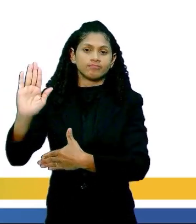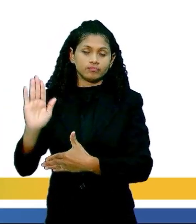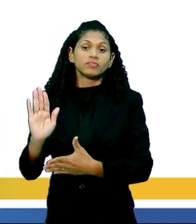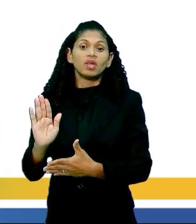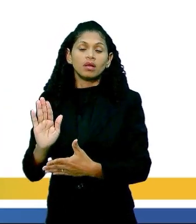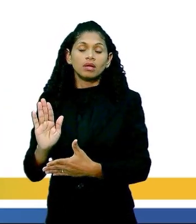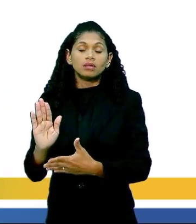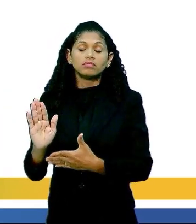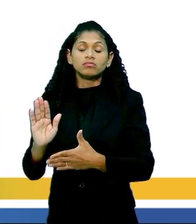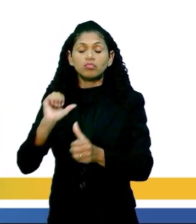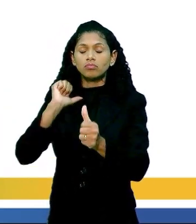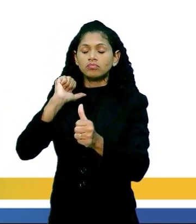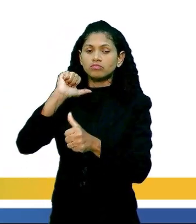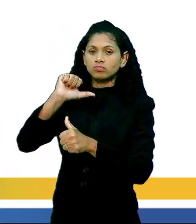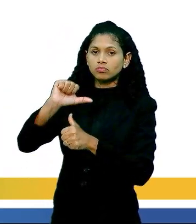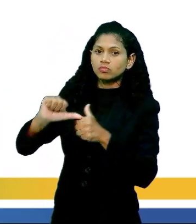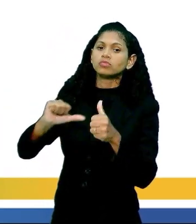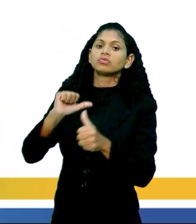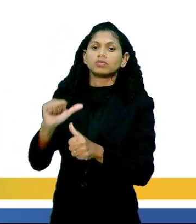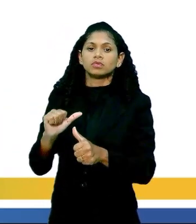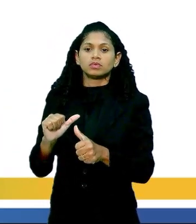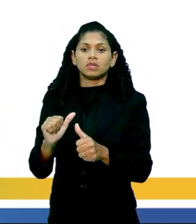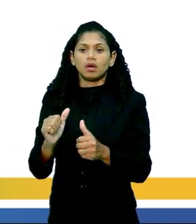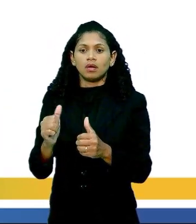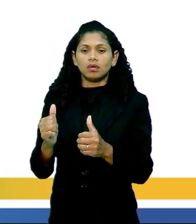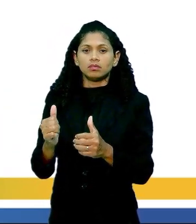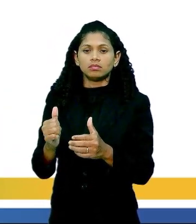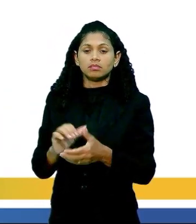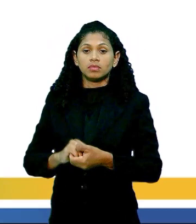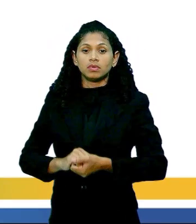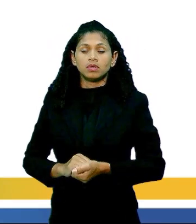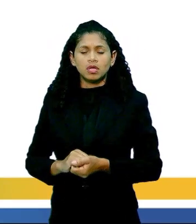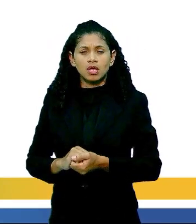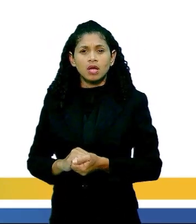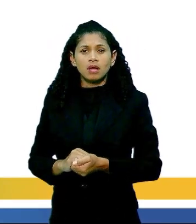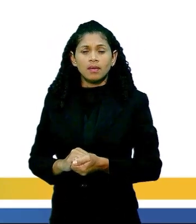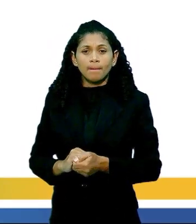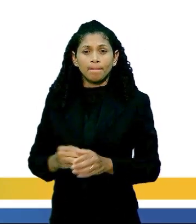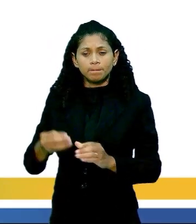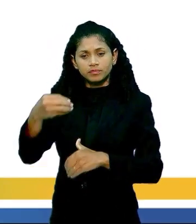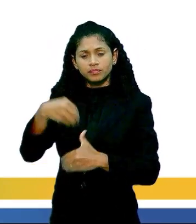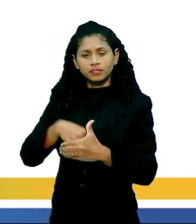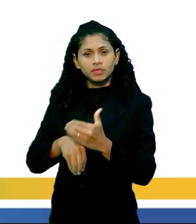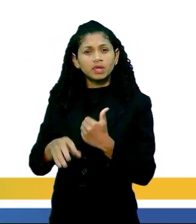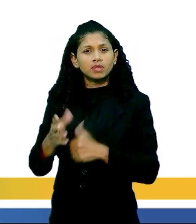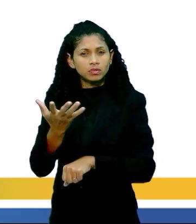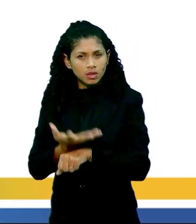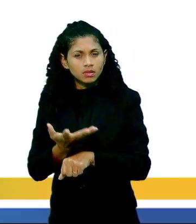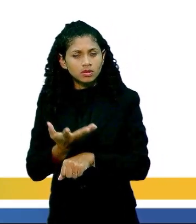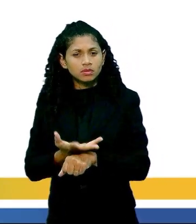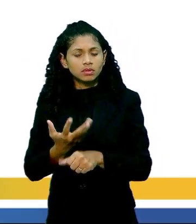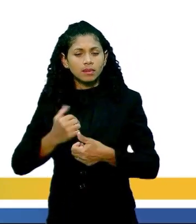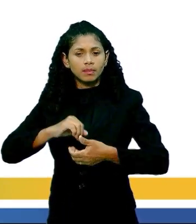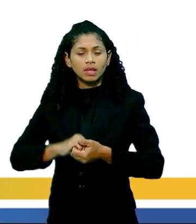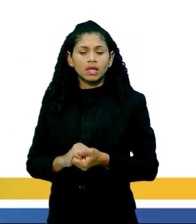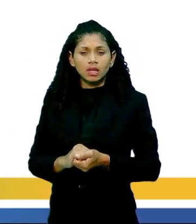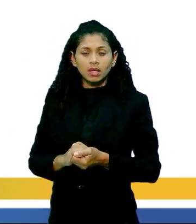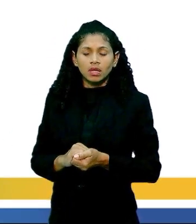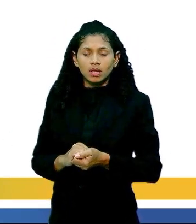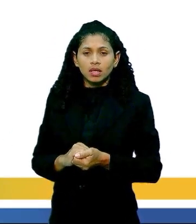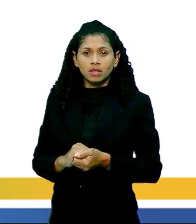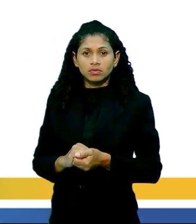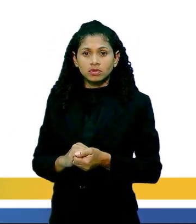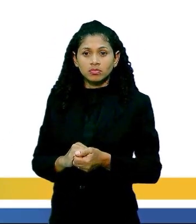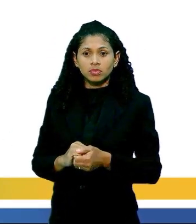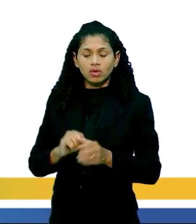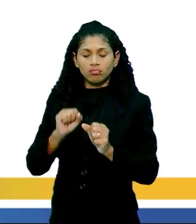homeostase, garantindo um equilíbrio. Mas existem